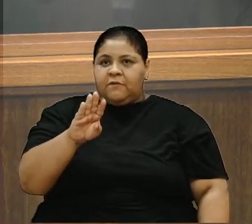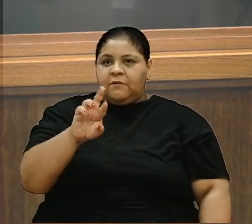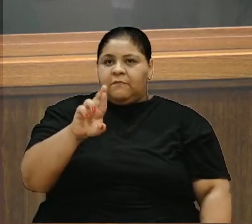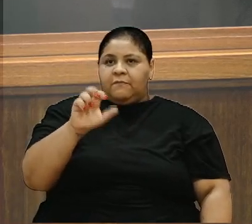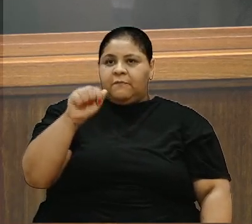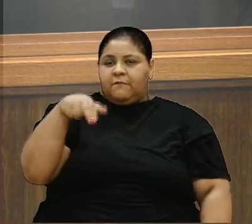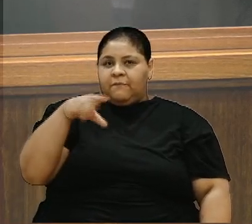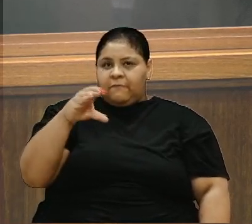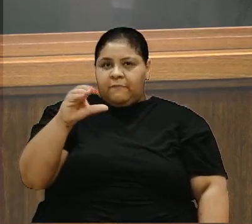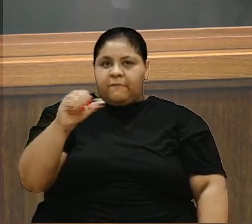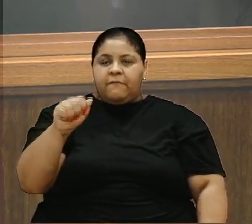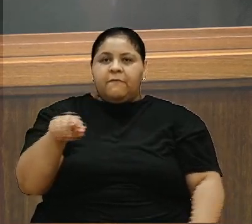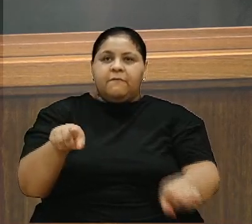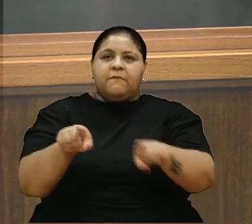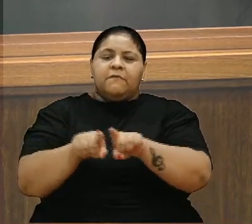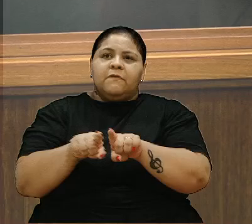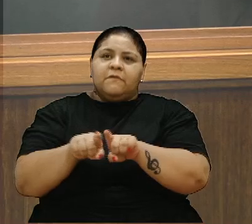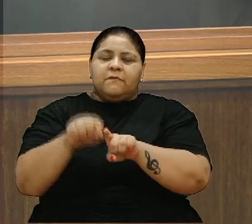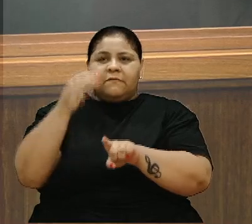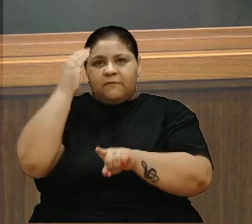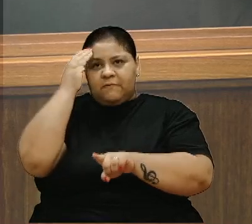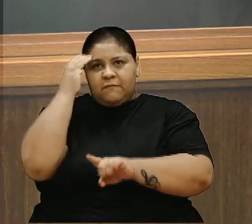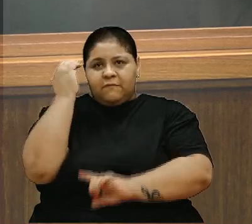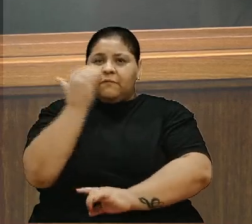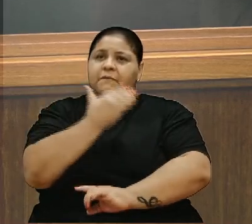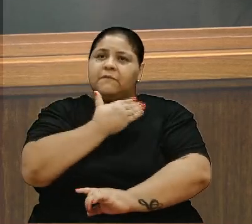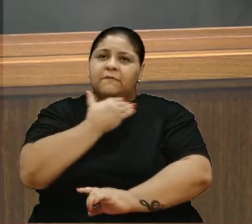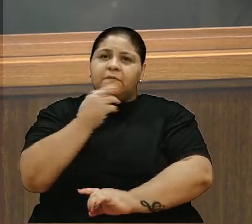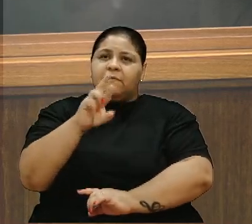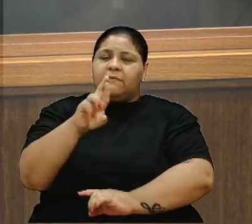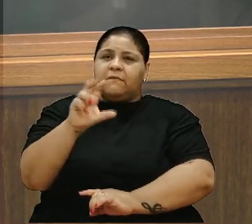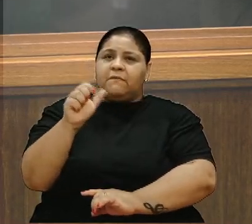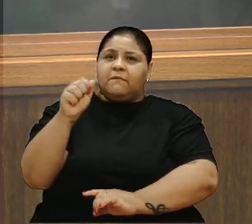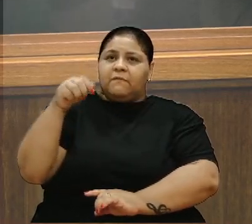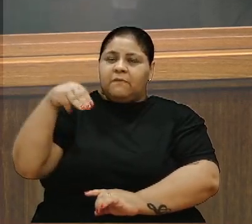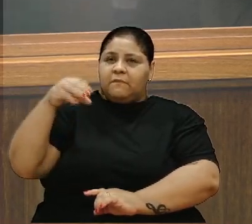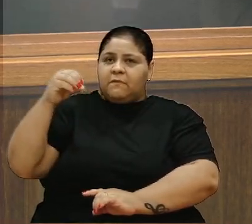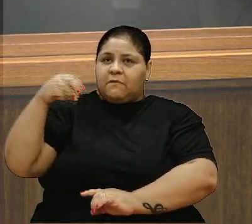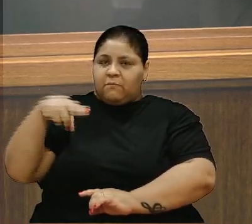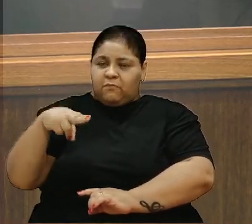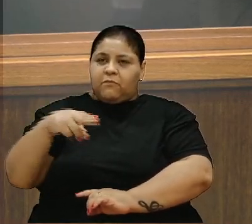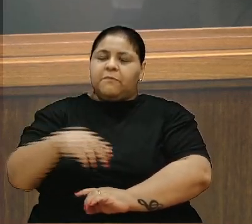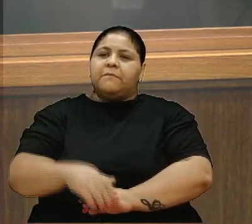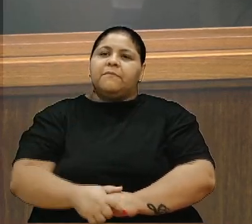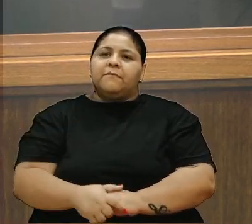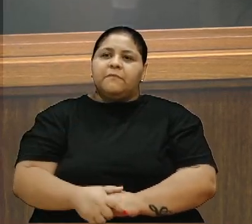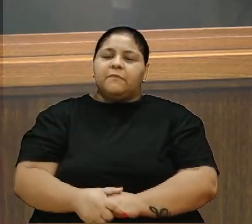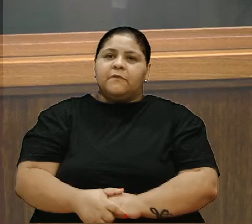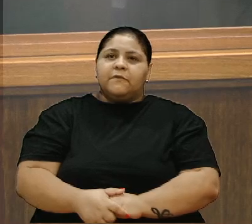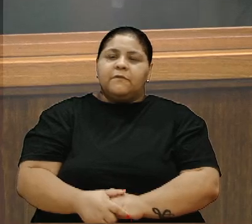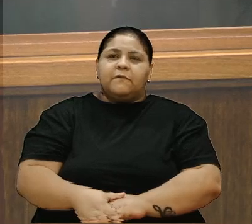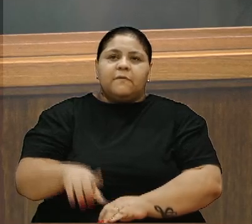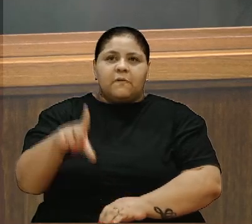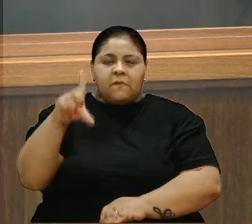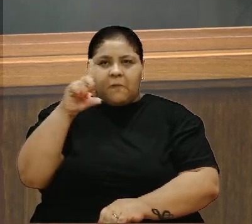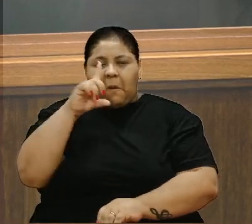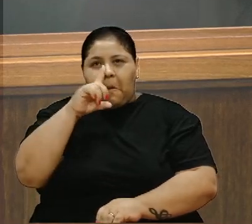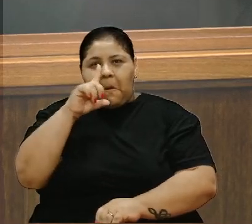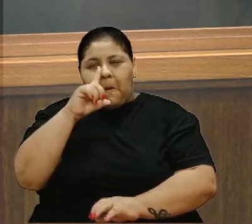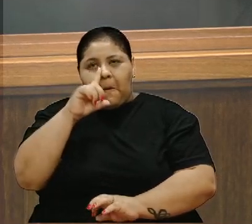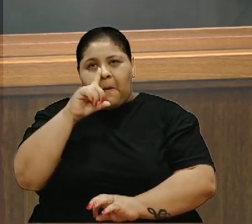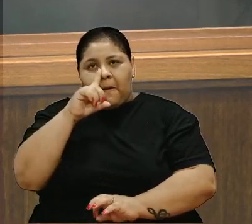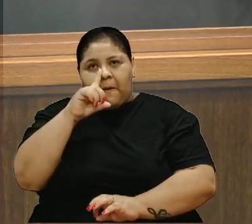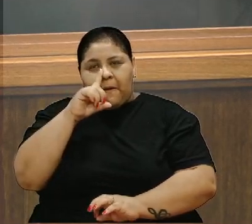e também pelo passamento do Ramon dos Santos Machado, que a mãe também,